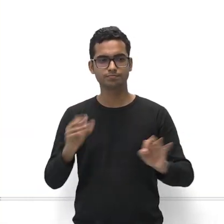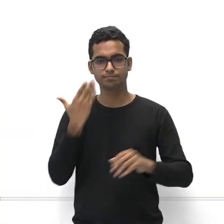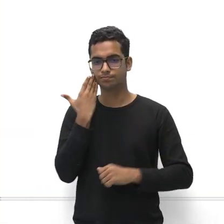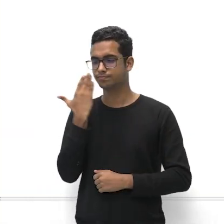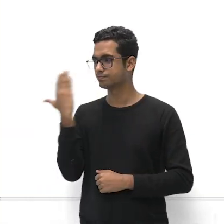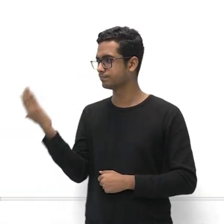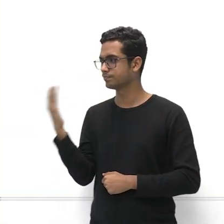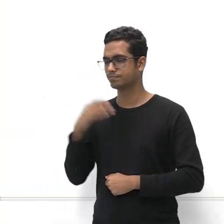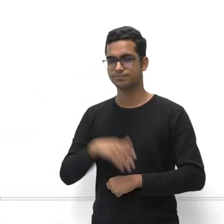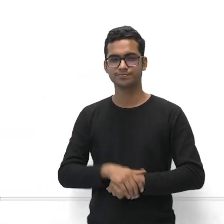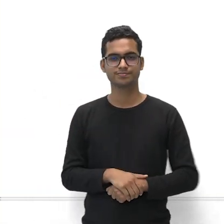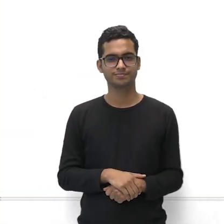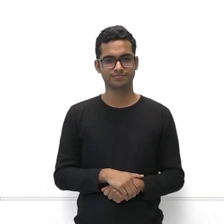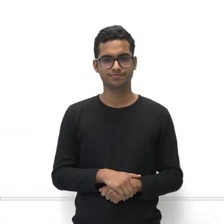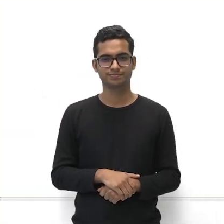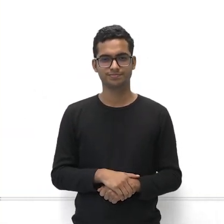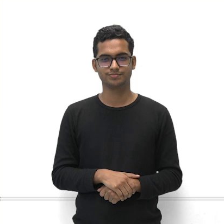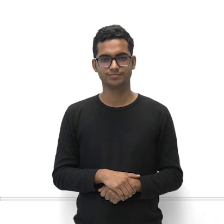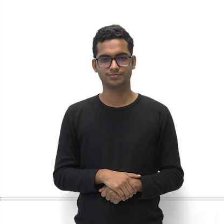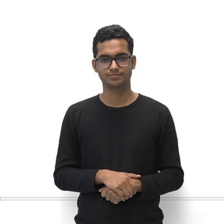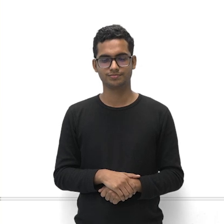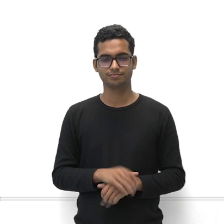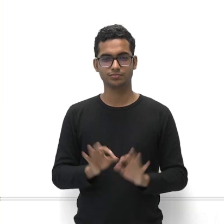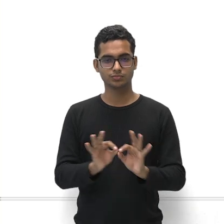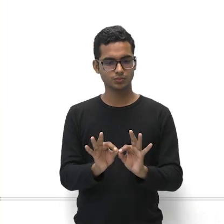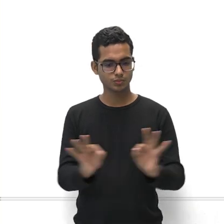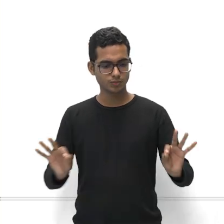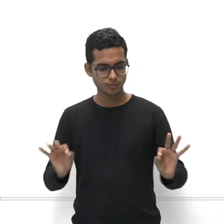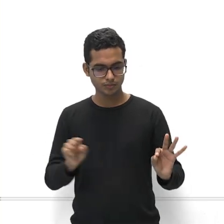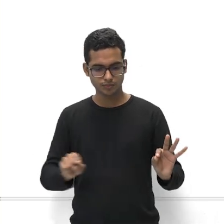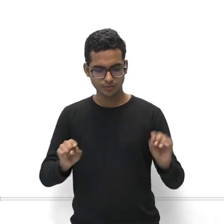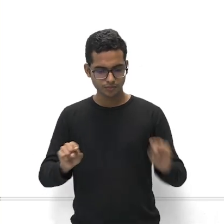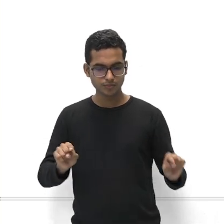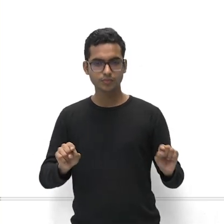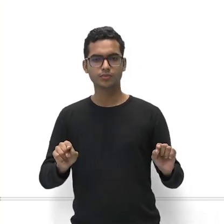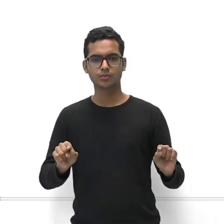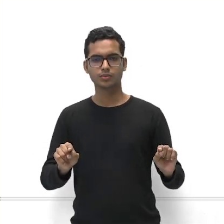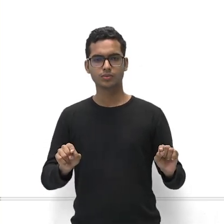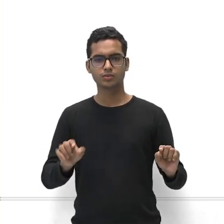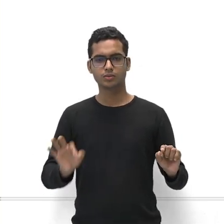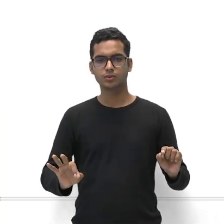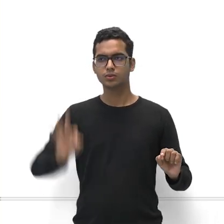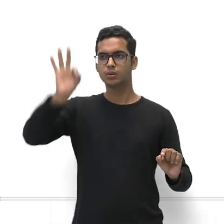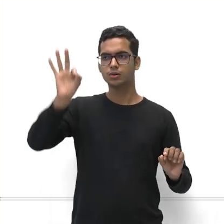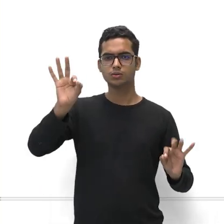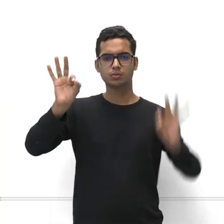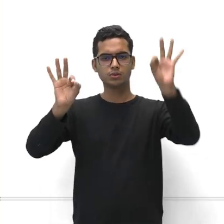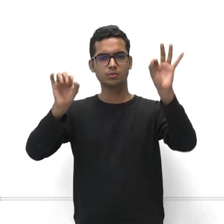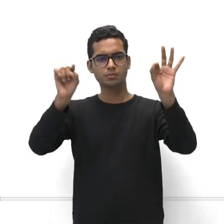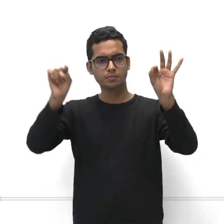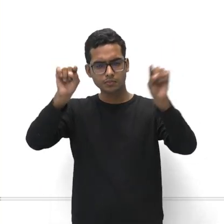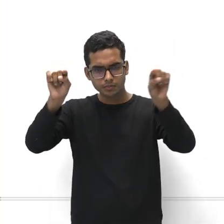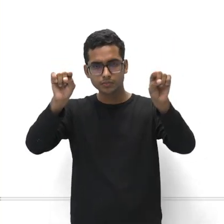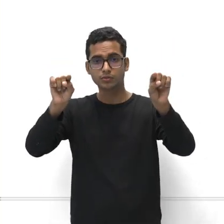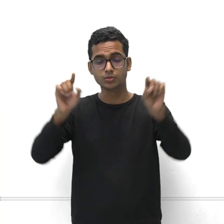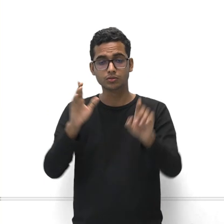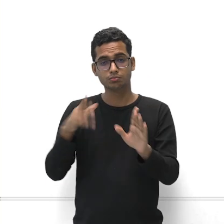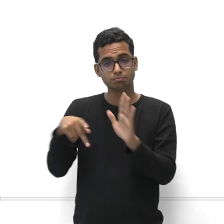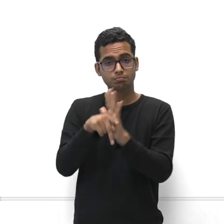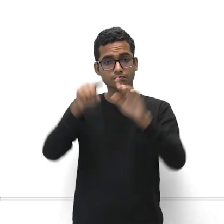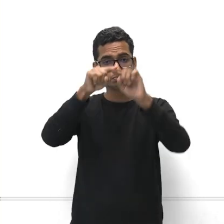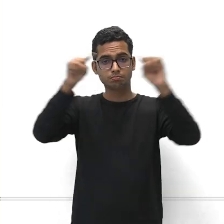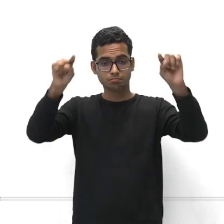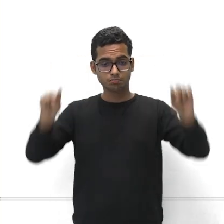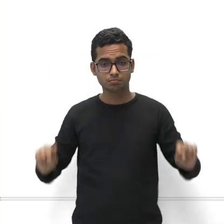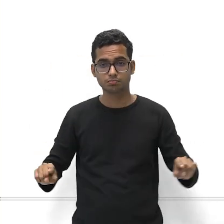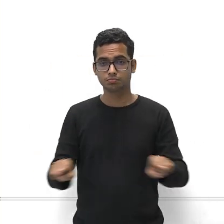E nós vamos ter isso daqui. Esses quatro pontos aqui, alunos, são os pontos que vão determinar o nosso quadrado. Então, a gente vai